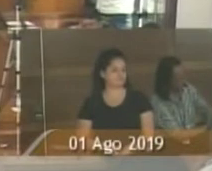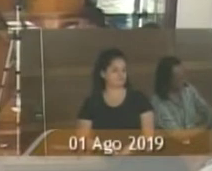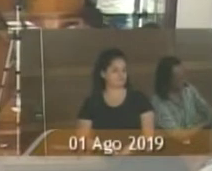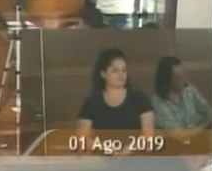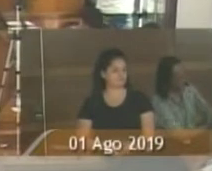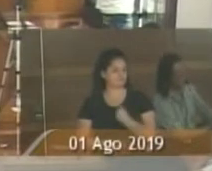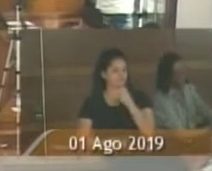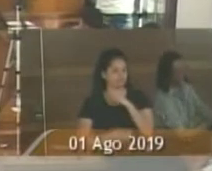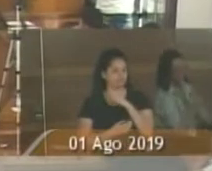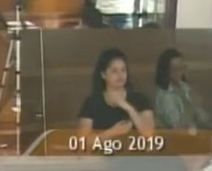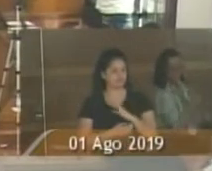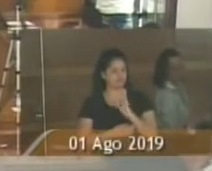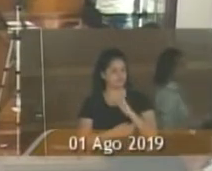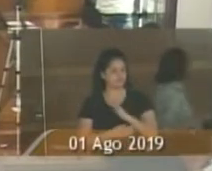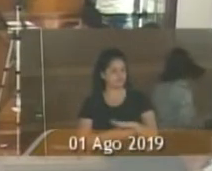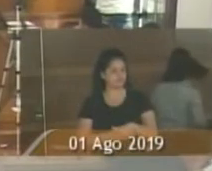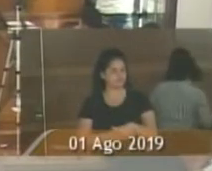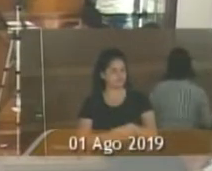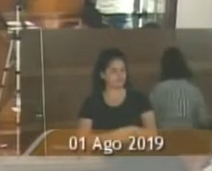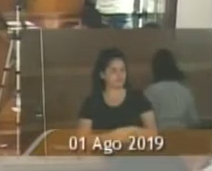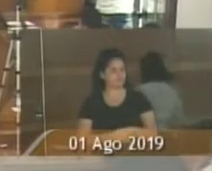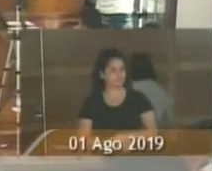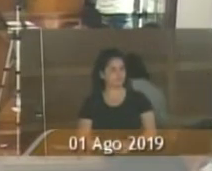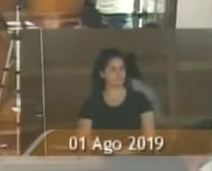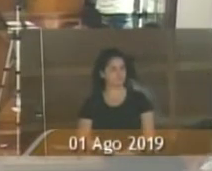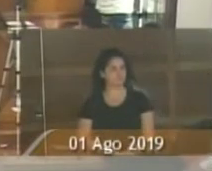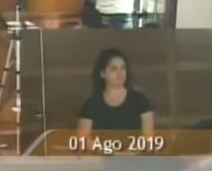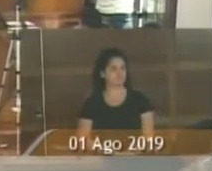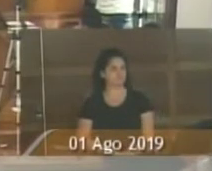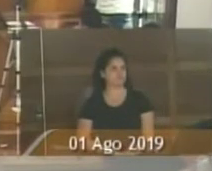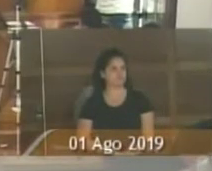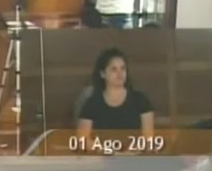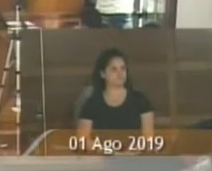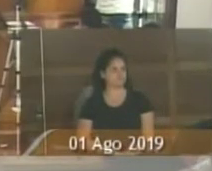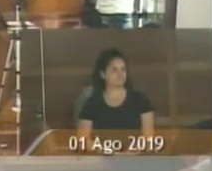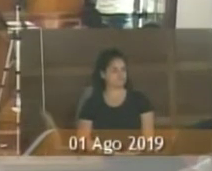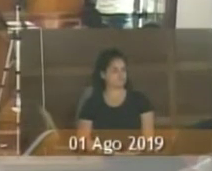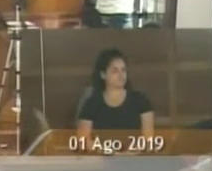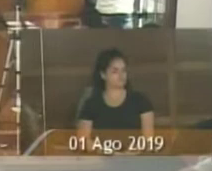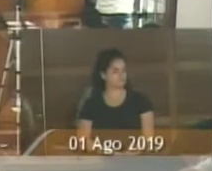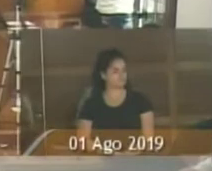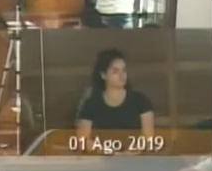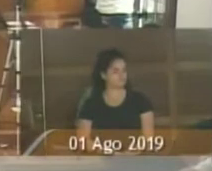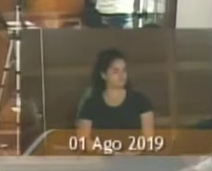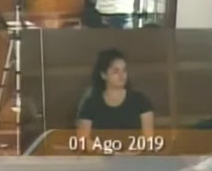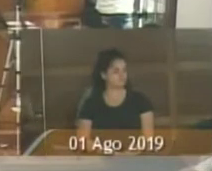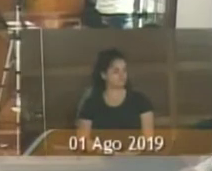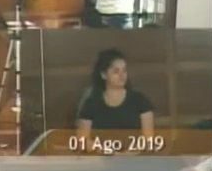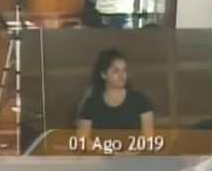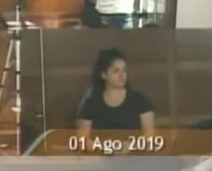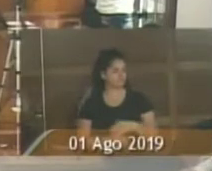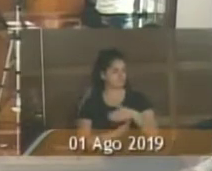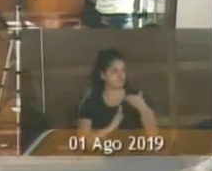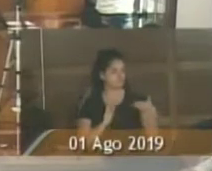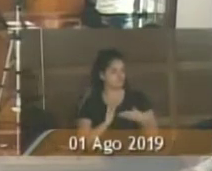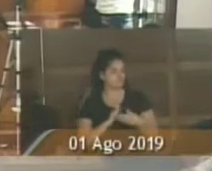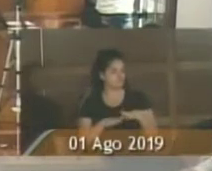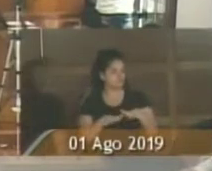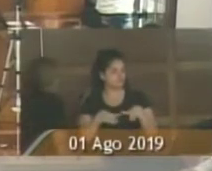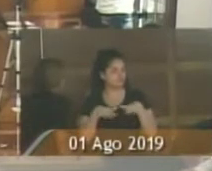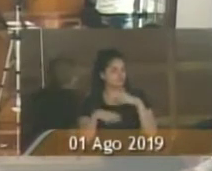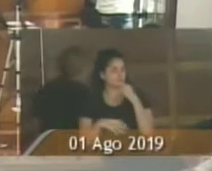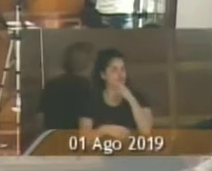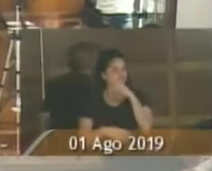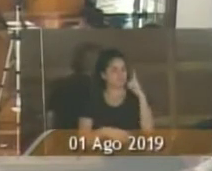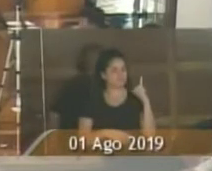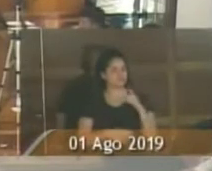Boa tarde. Eu não almocei ainda, mas que seja boa tarde, não tem problema. Bom, a todos que estão no plenário, muito bom